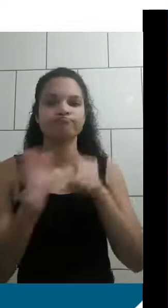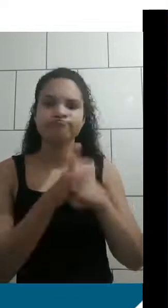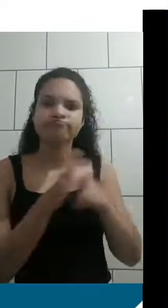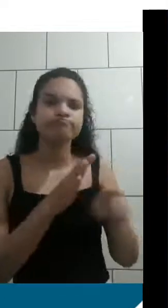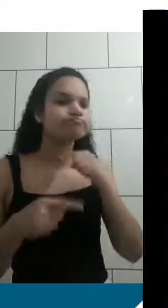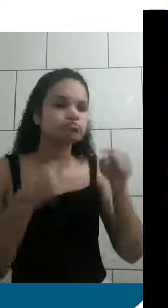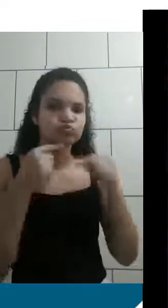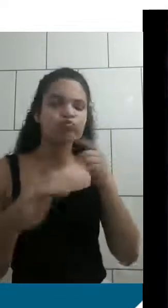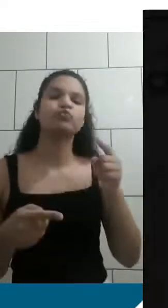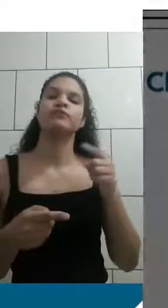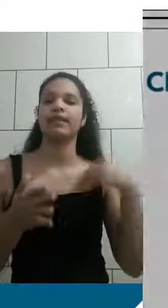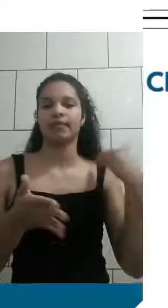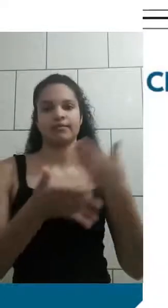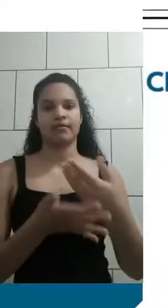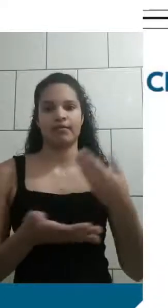até a próxima.